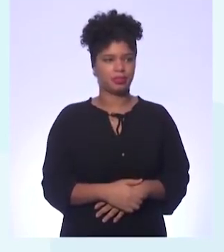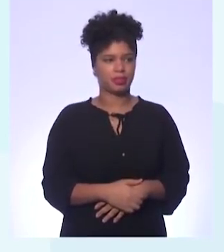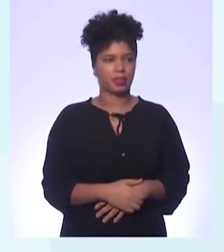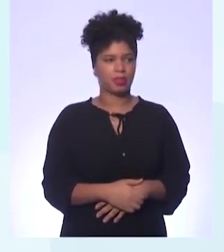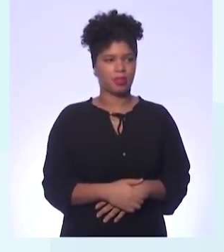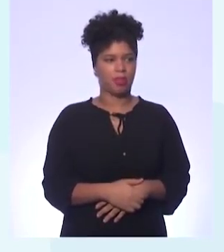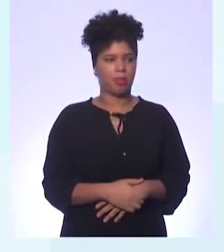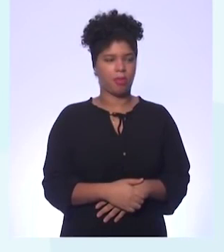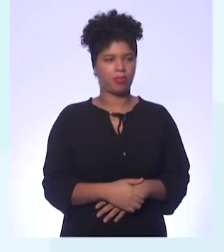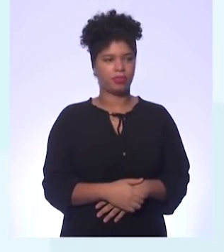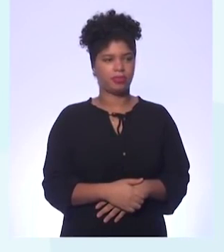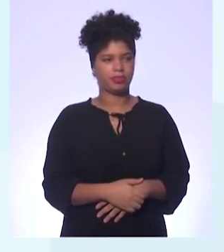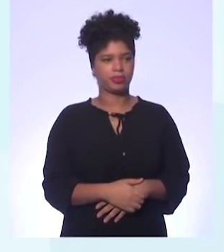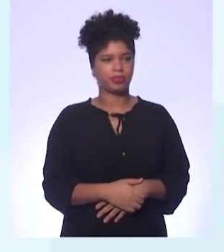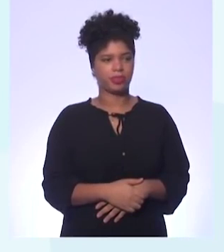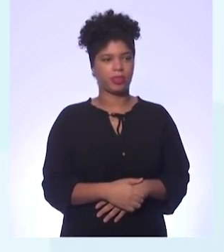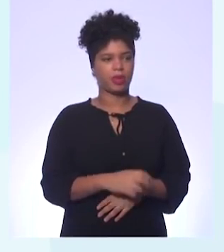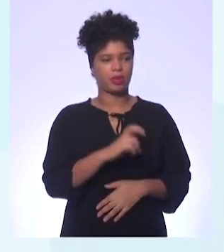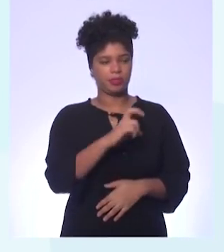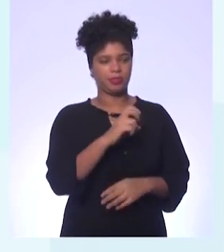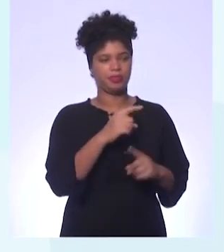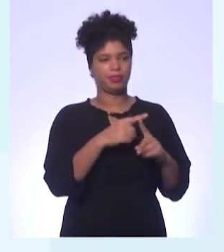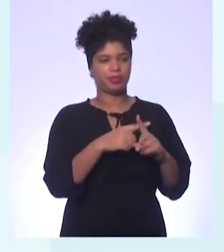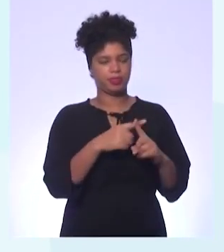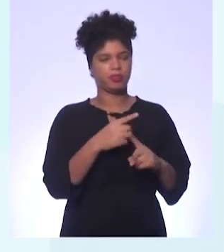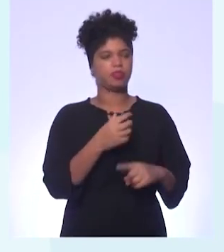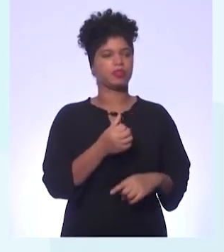vai 1. 5 vezes 6, 30, com mais 1,